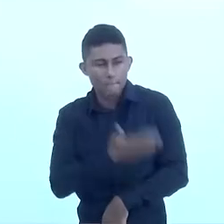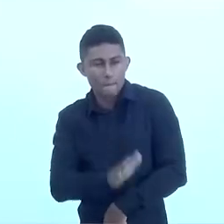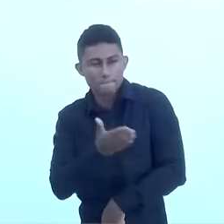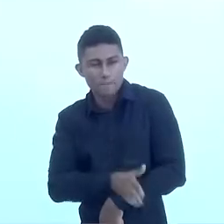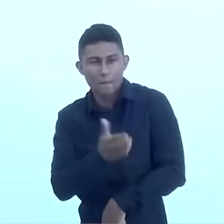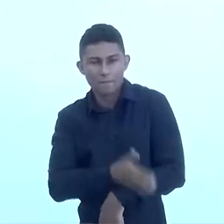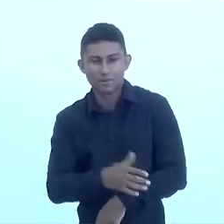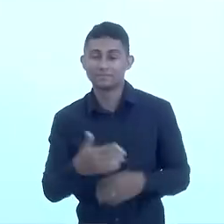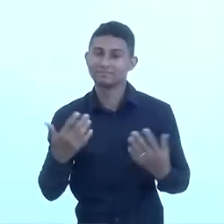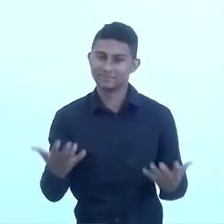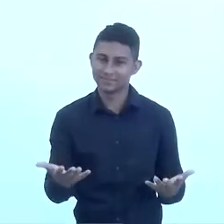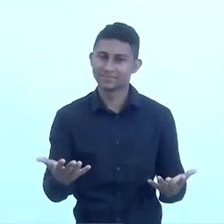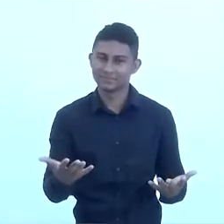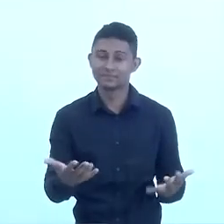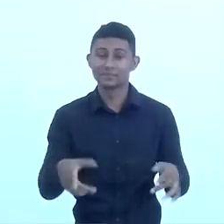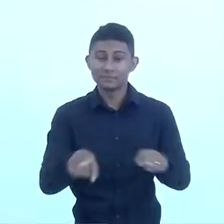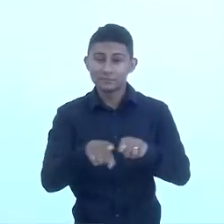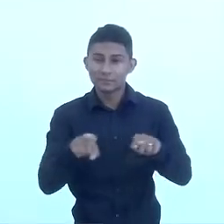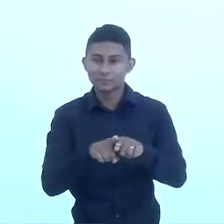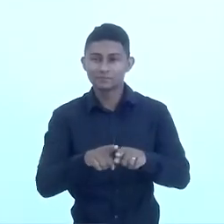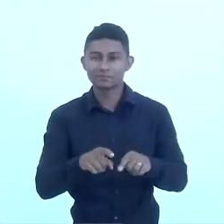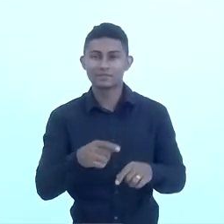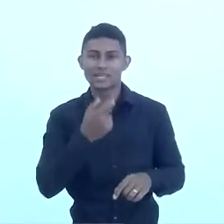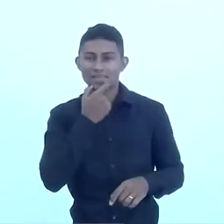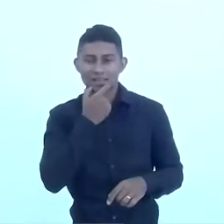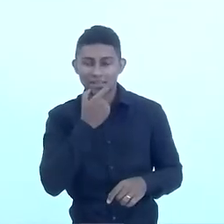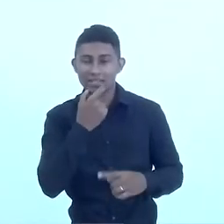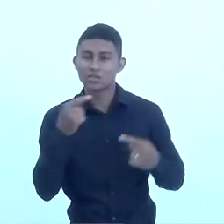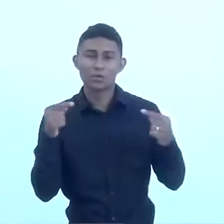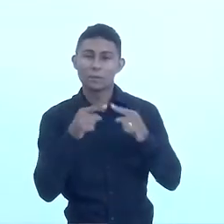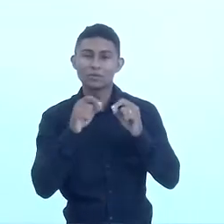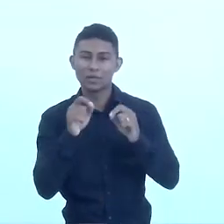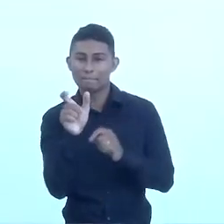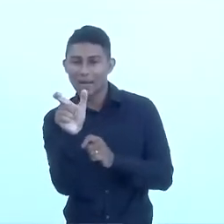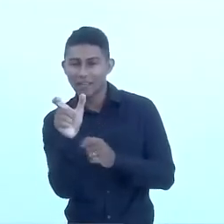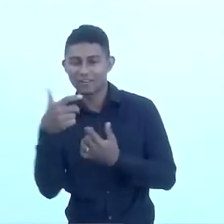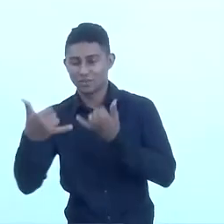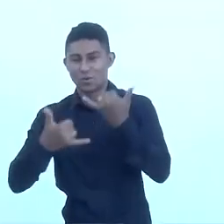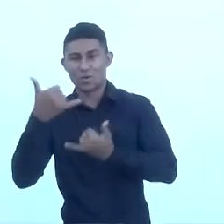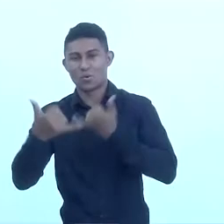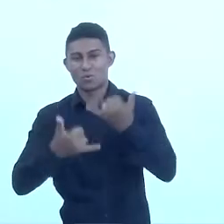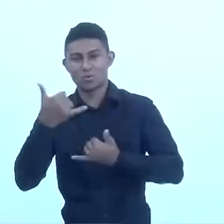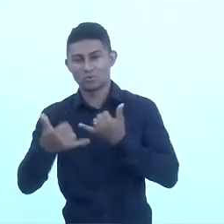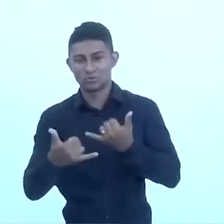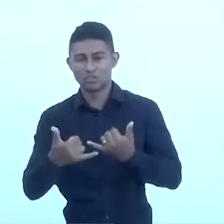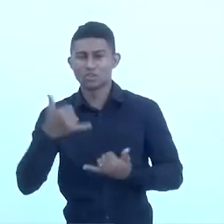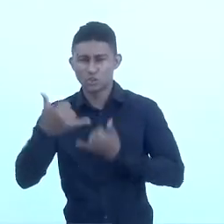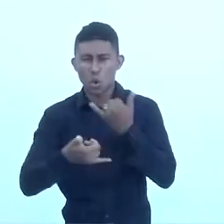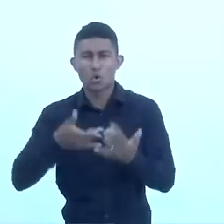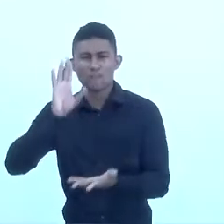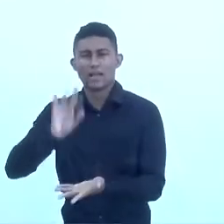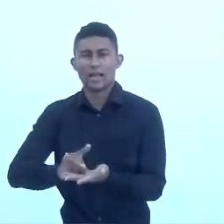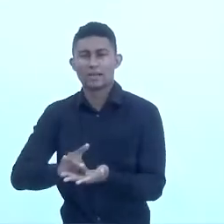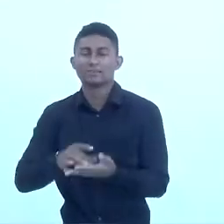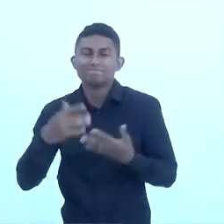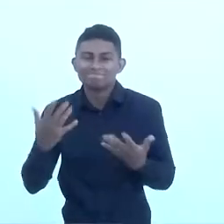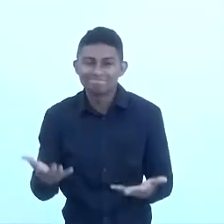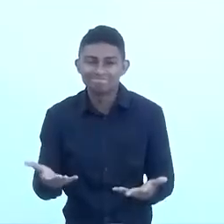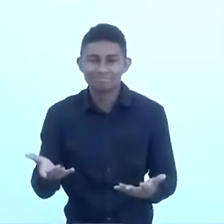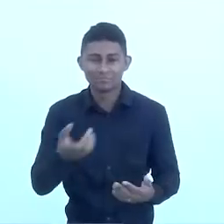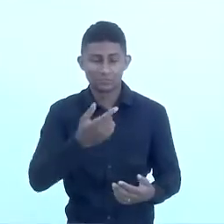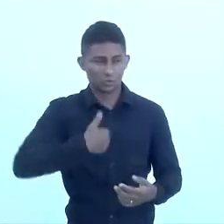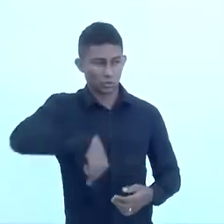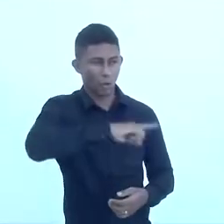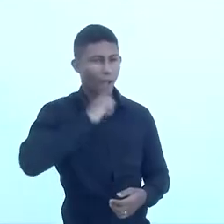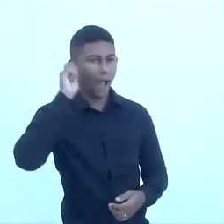atuação é jogo, né? É to play em inglês, por exemplo. Né? Em francês também é jogo, é jogo. É um jogo.